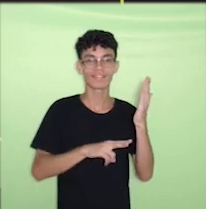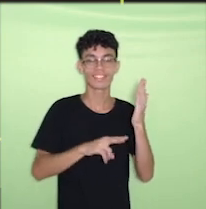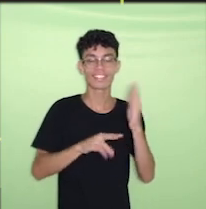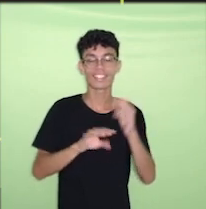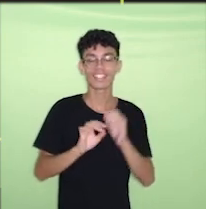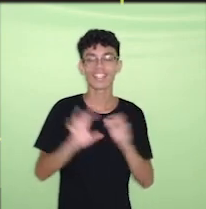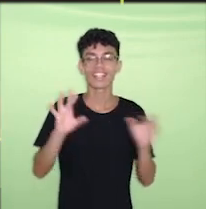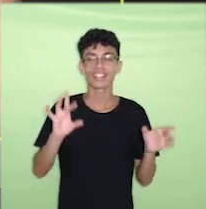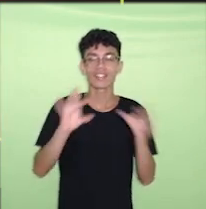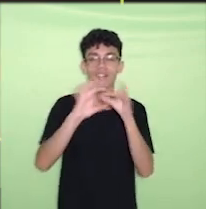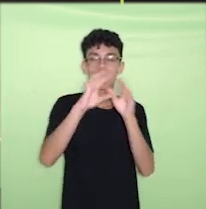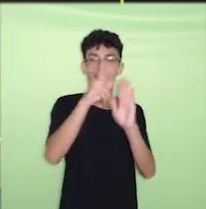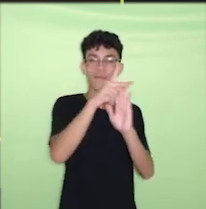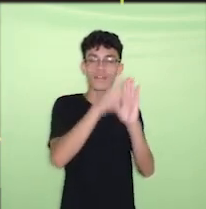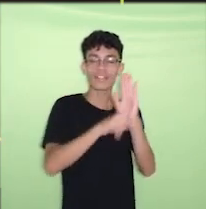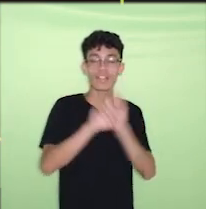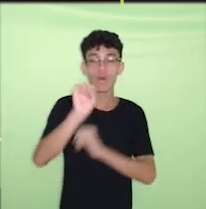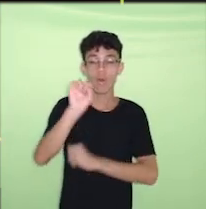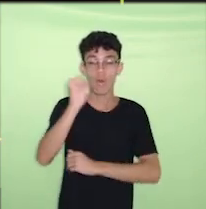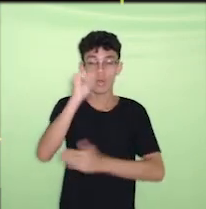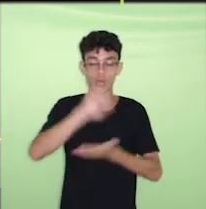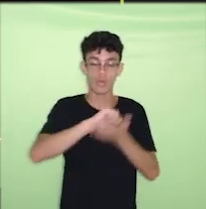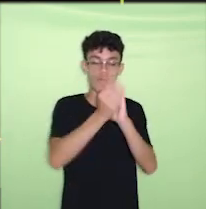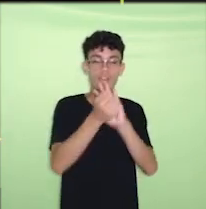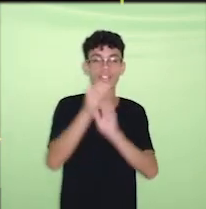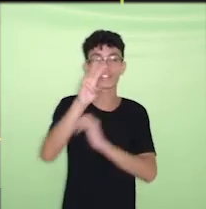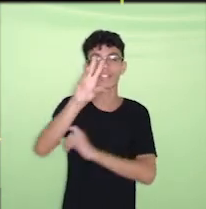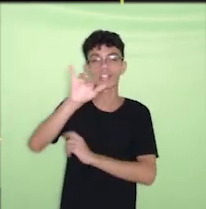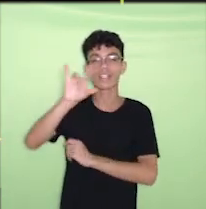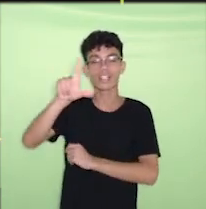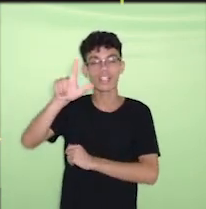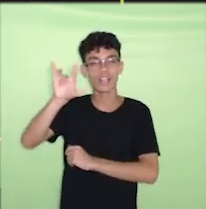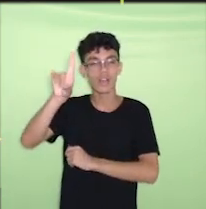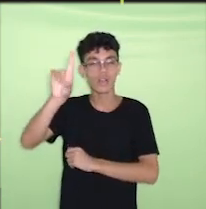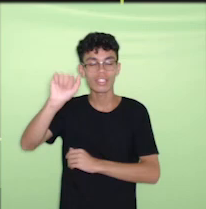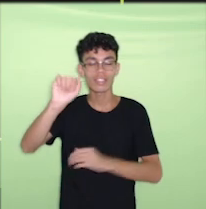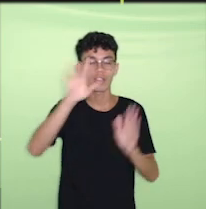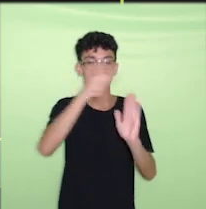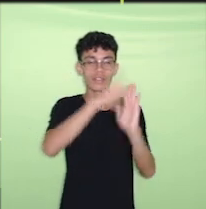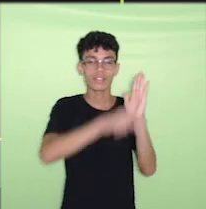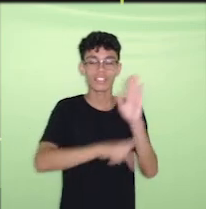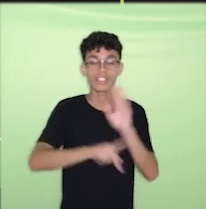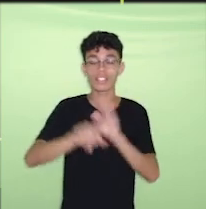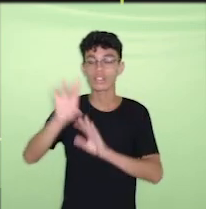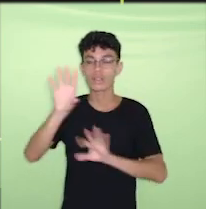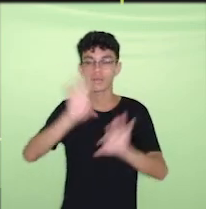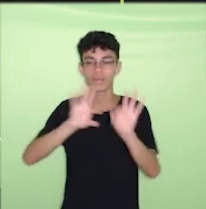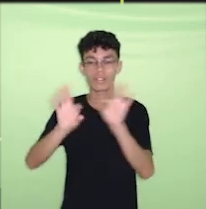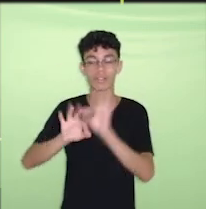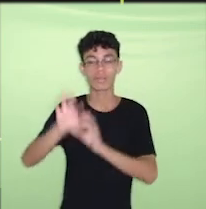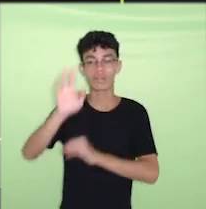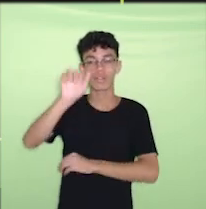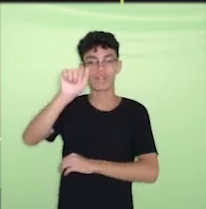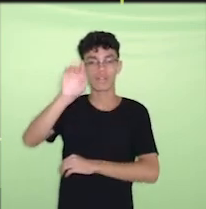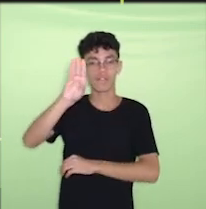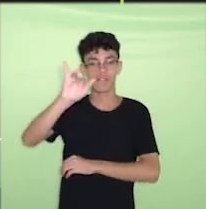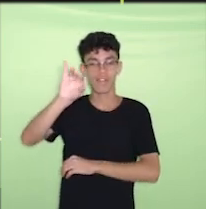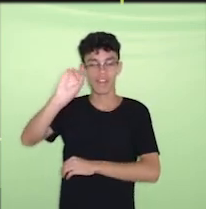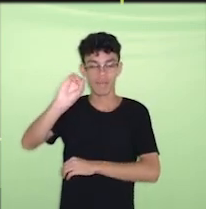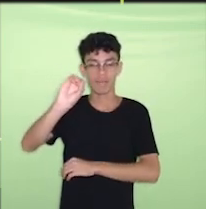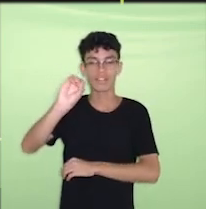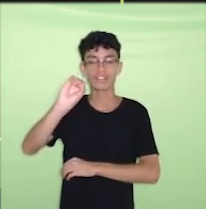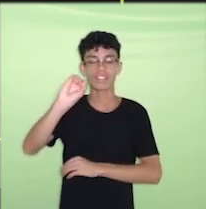faz parte do projeto 8 vezes Hilda, um projeto idealizado pelo Fábio Hilst, que contempla